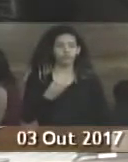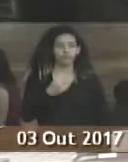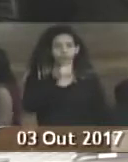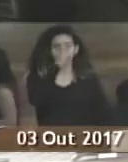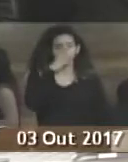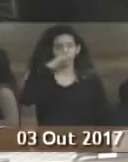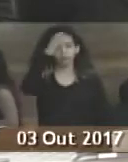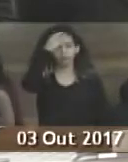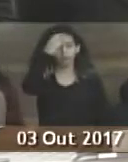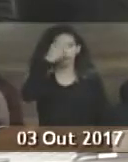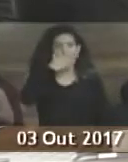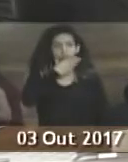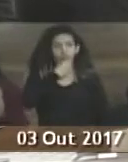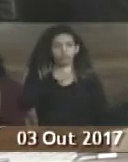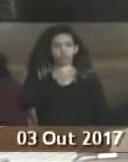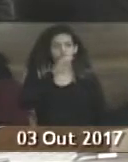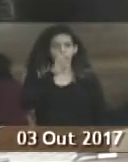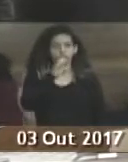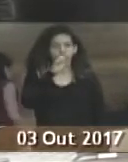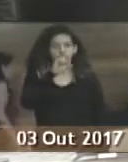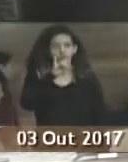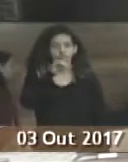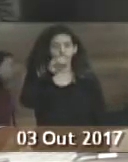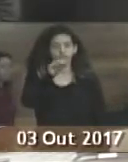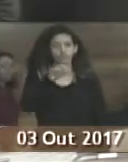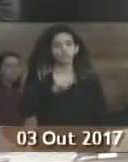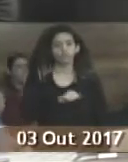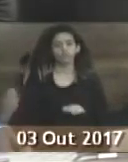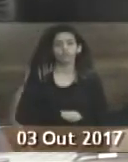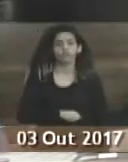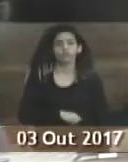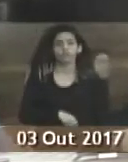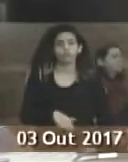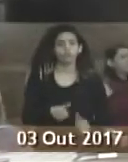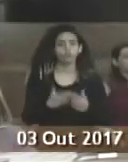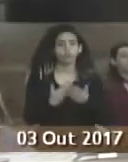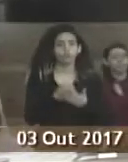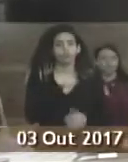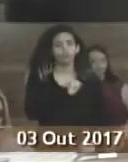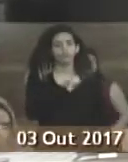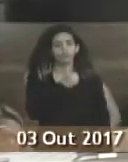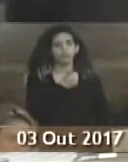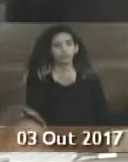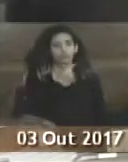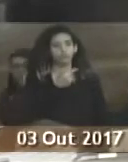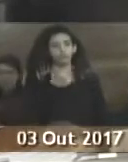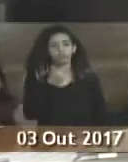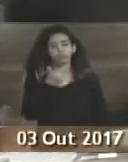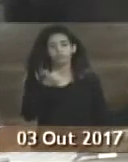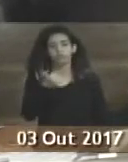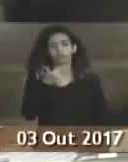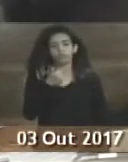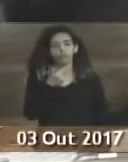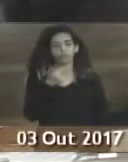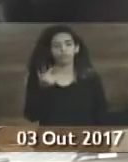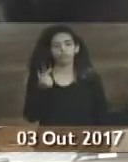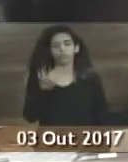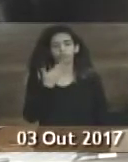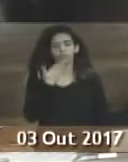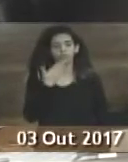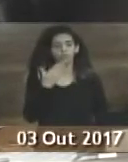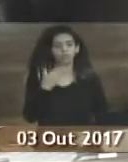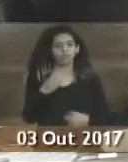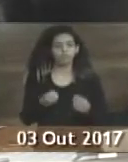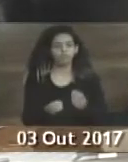Brasil dos Reis ao senhor doutor Érico da Fonseca. Requerimento 1120/17, solicitando à mesa seja criada uma comissão